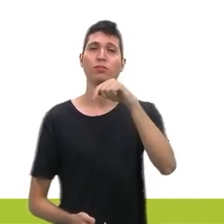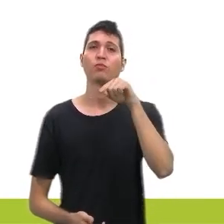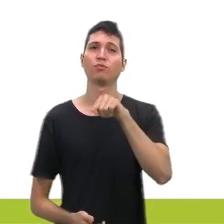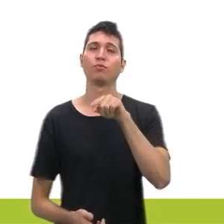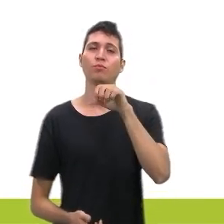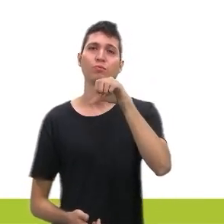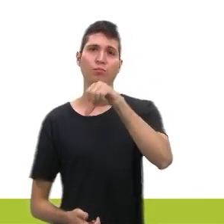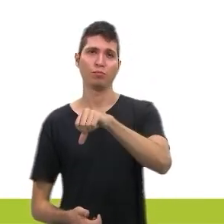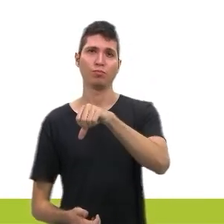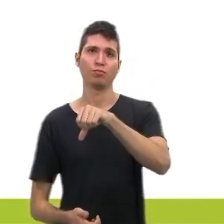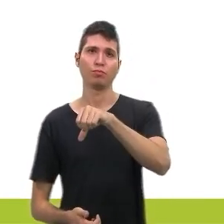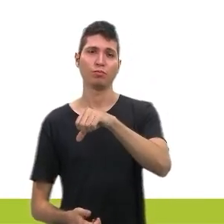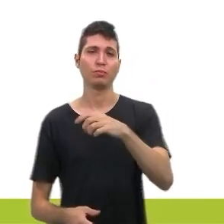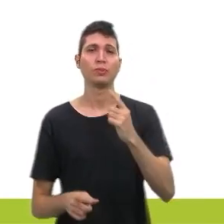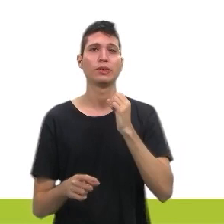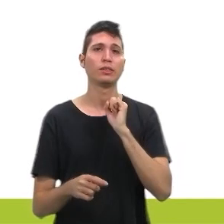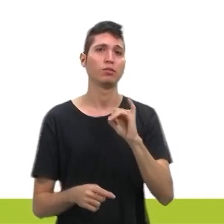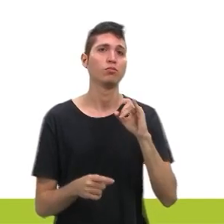ó, rapidinho,